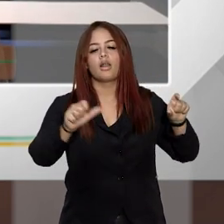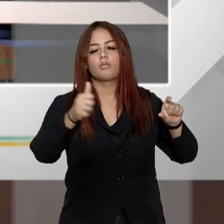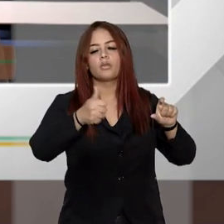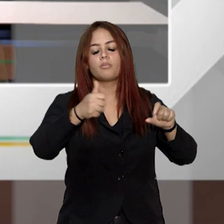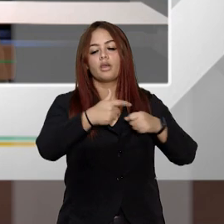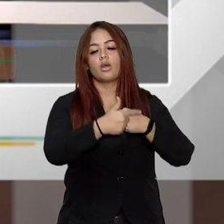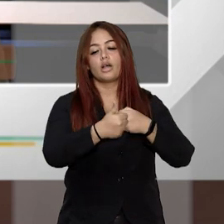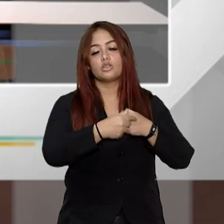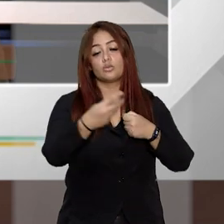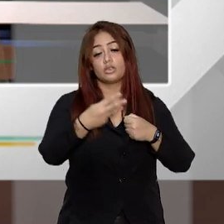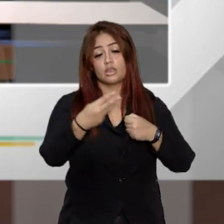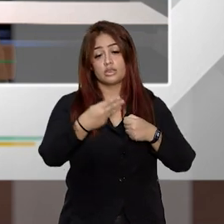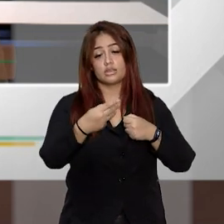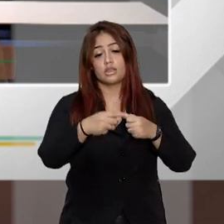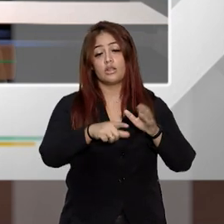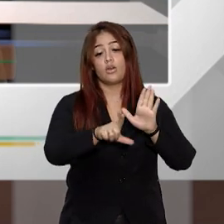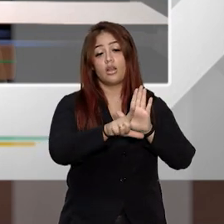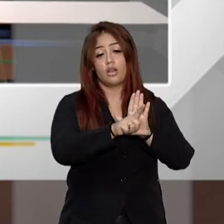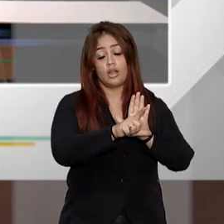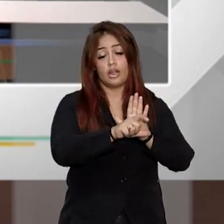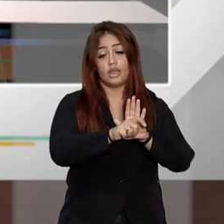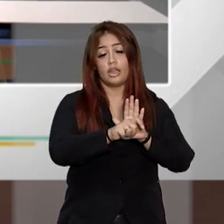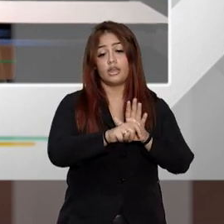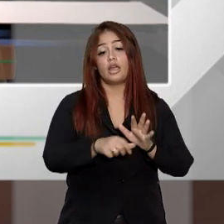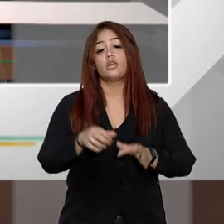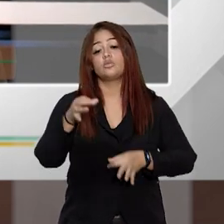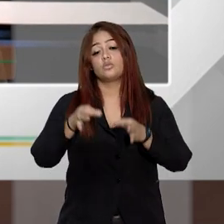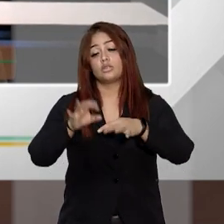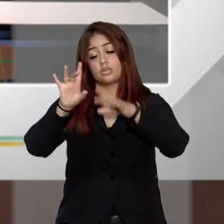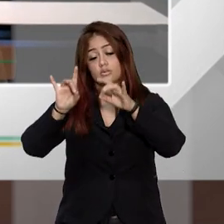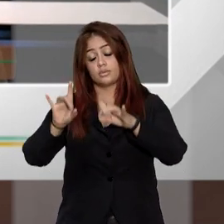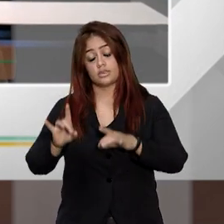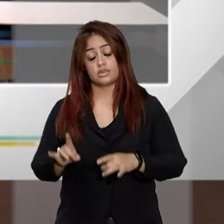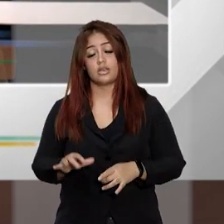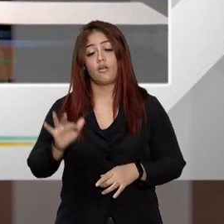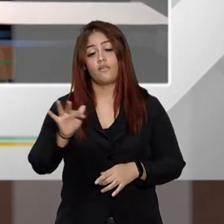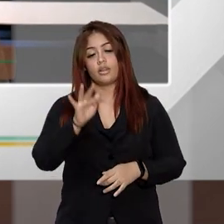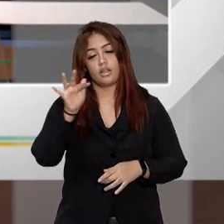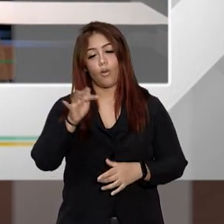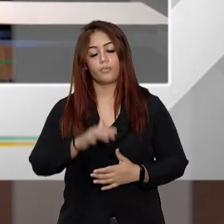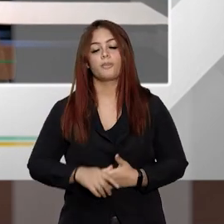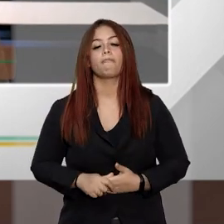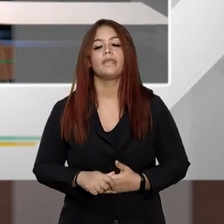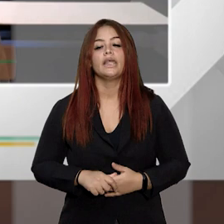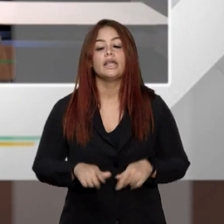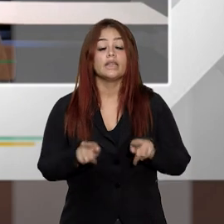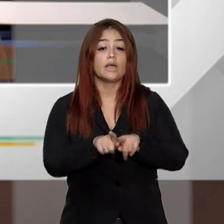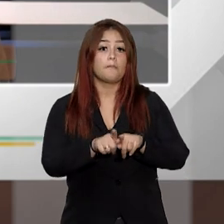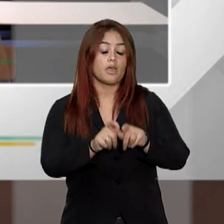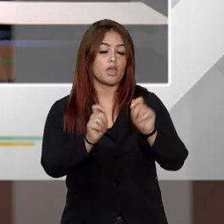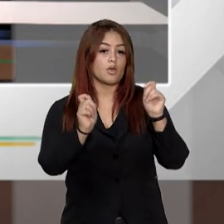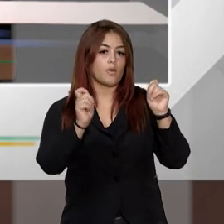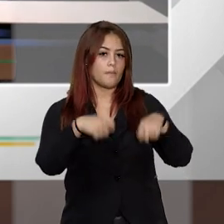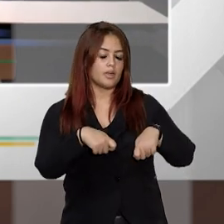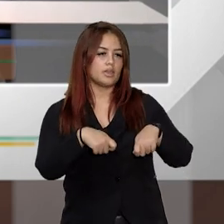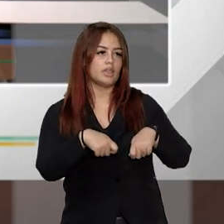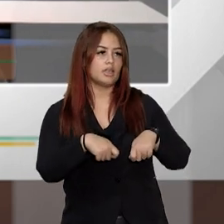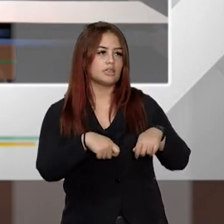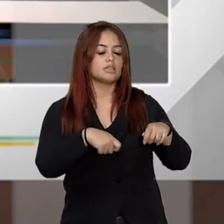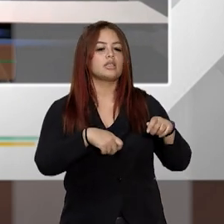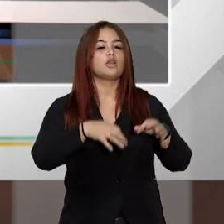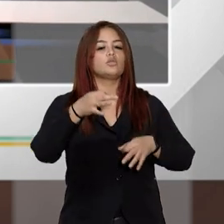no parágrafo 1º do artigo 3º da Lei de Juizados Especiais Federais. Quanto à competência dos